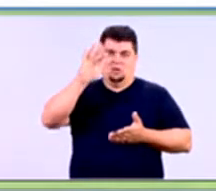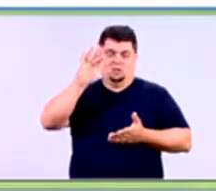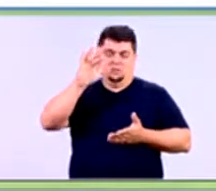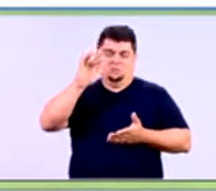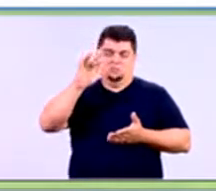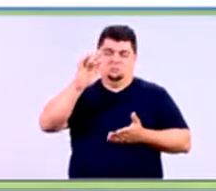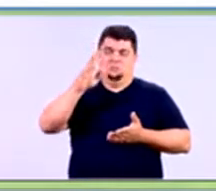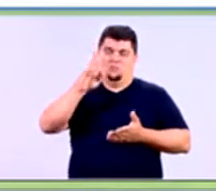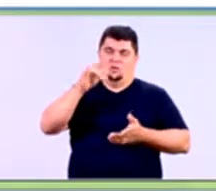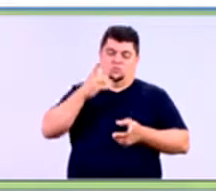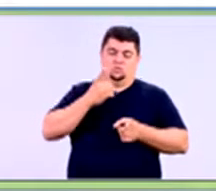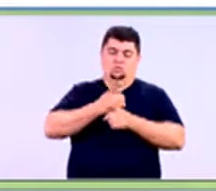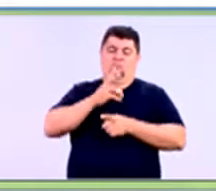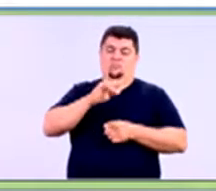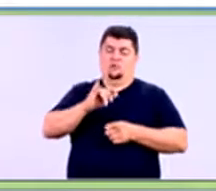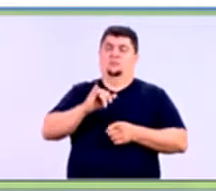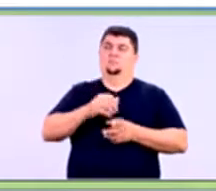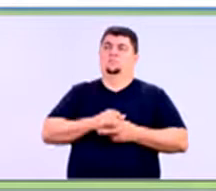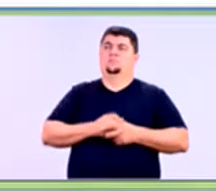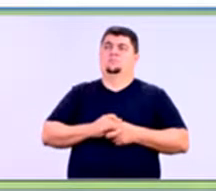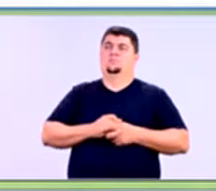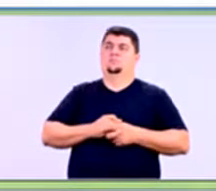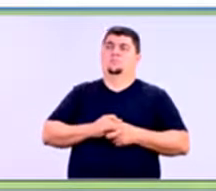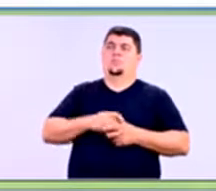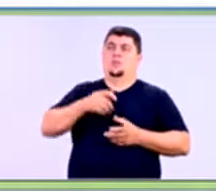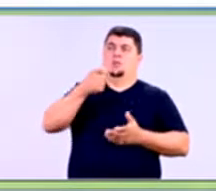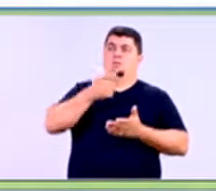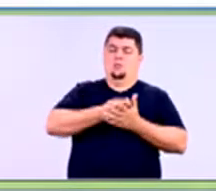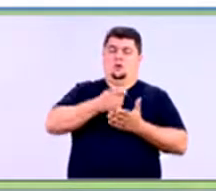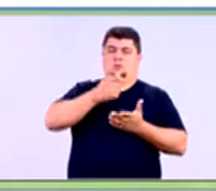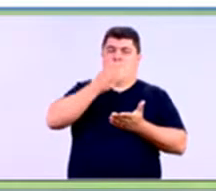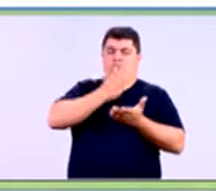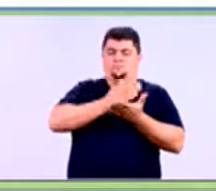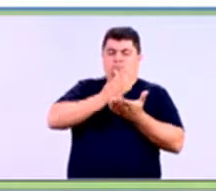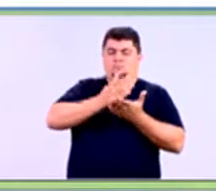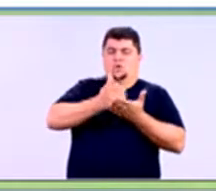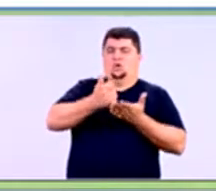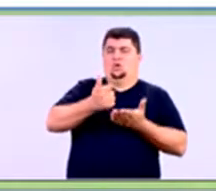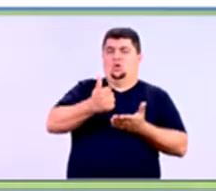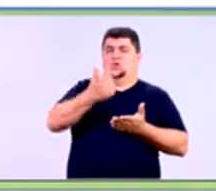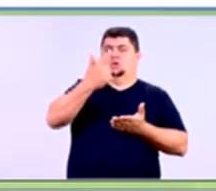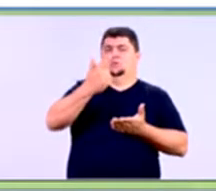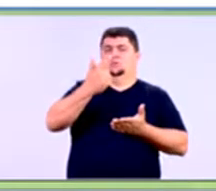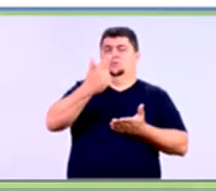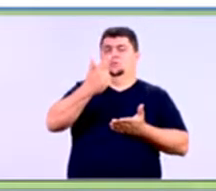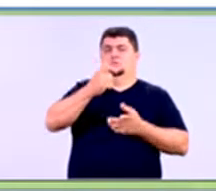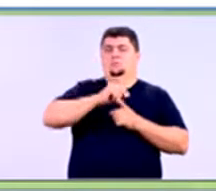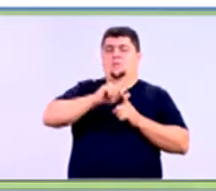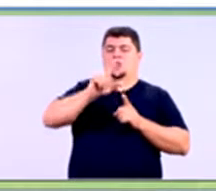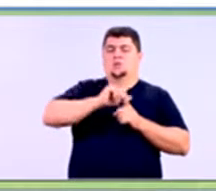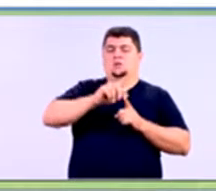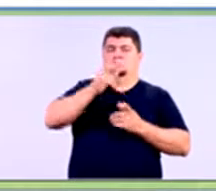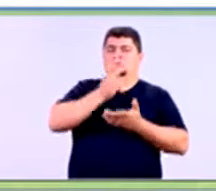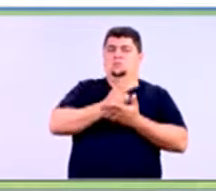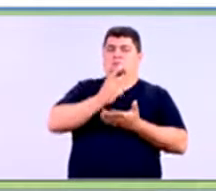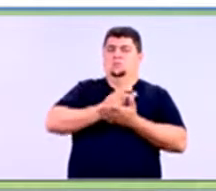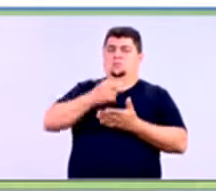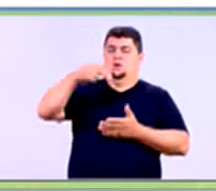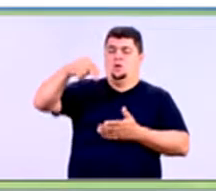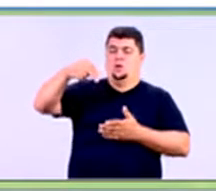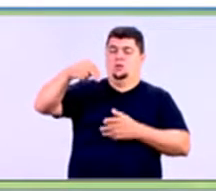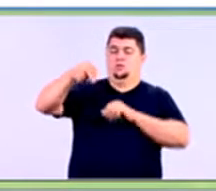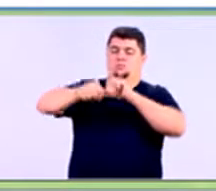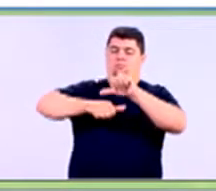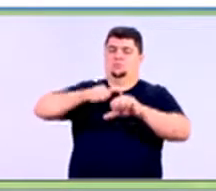ter que descobrir. Vai ser pago em 12 prestações mensais. Então, o meu Nzinho vai ser substituído